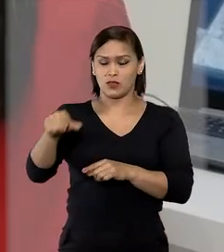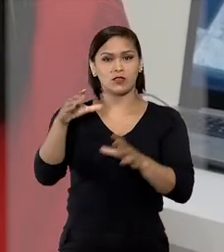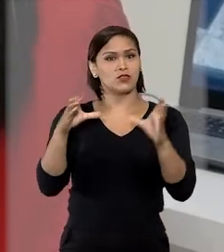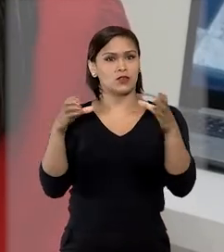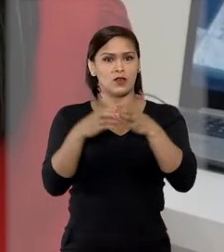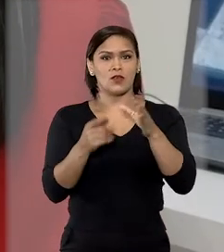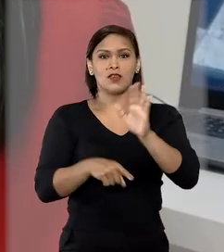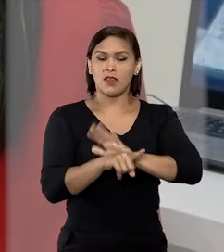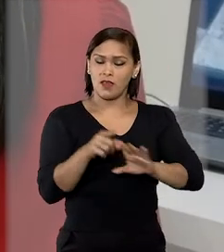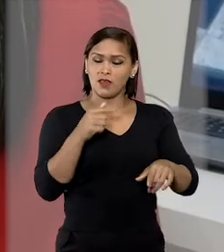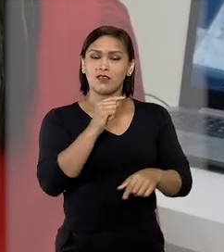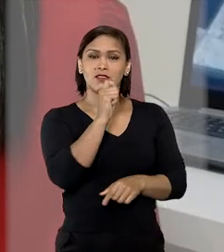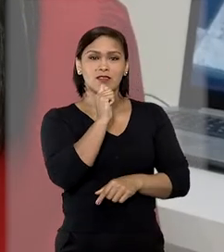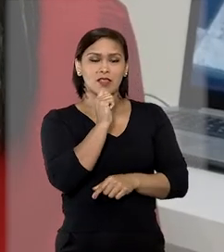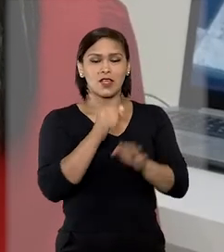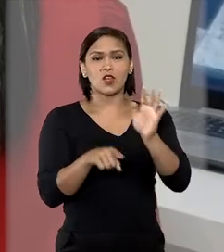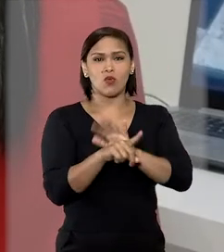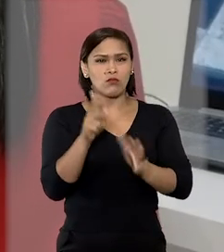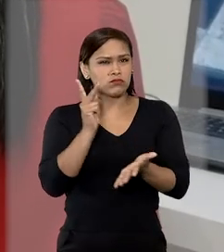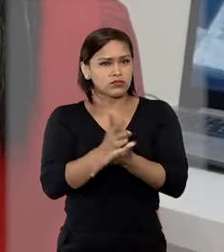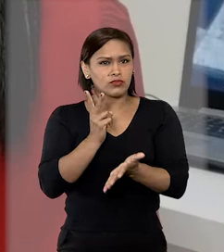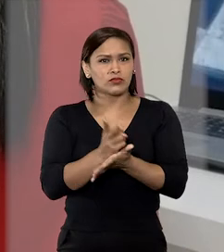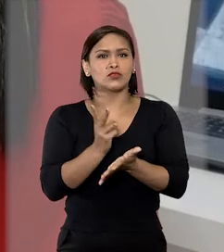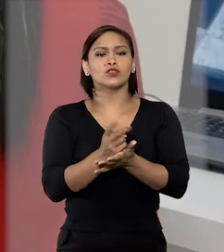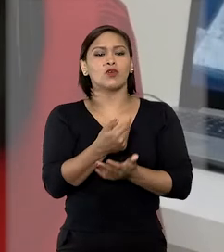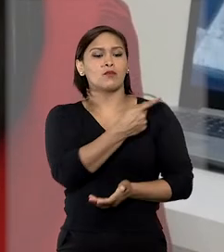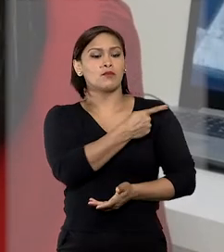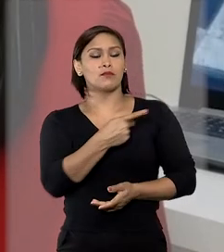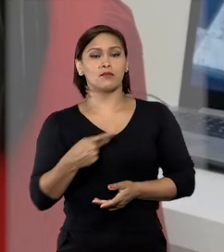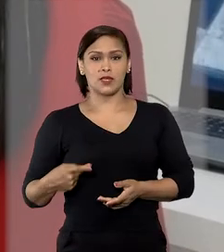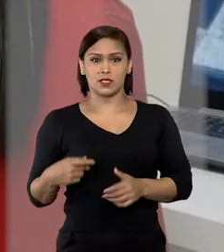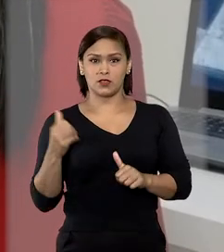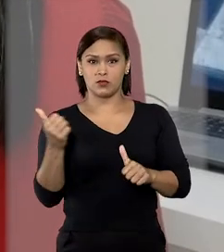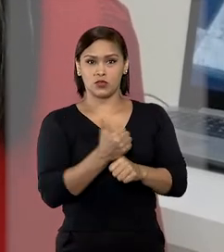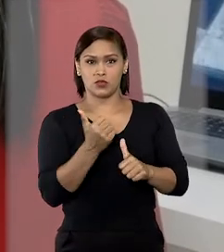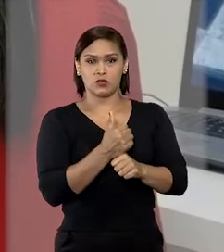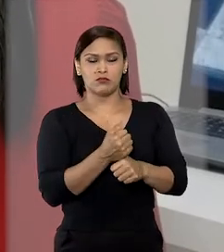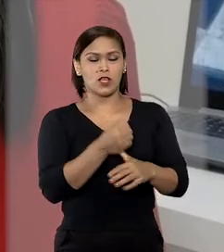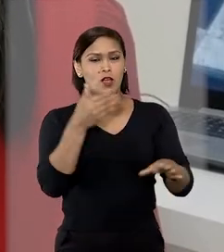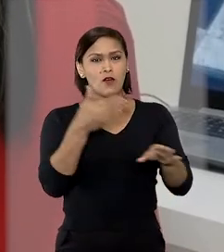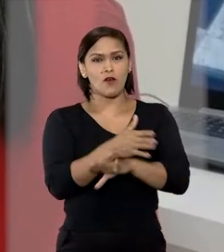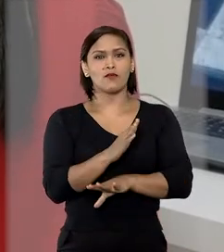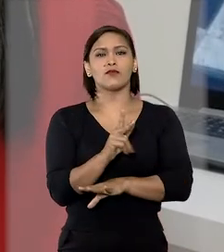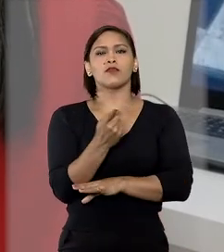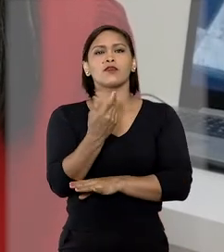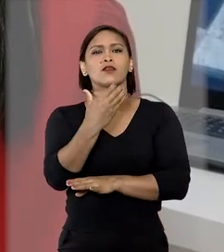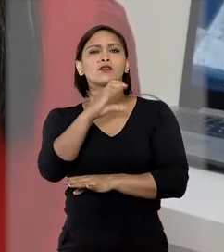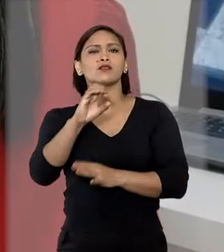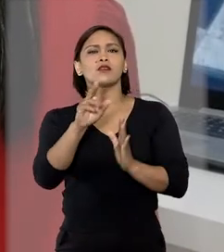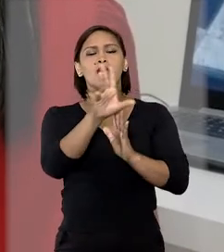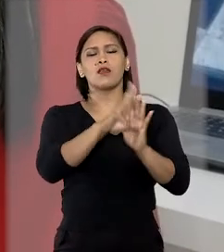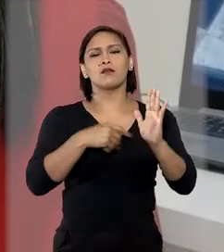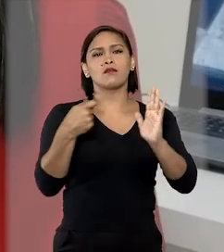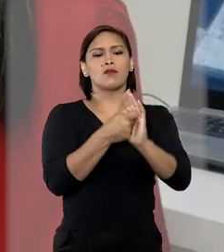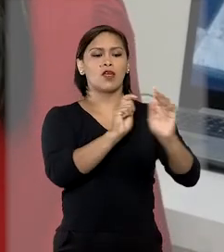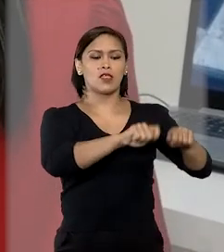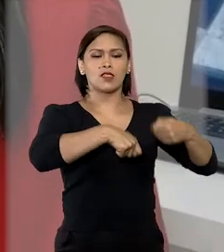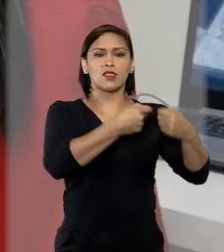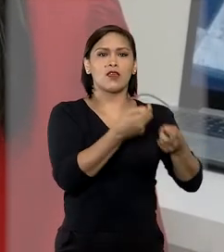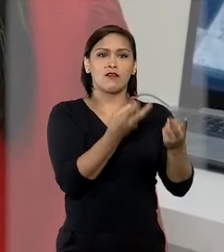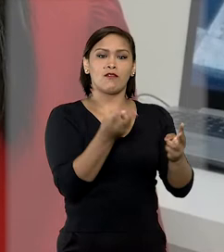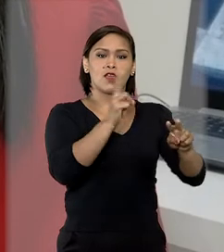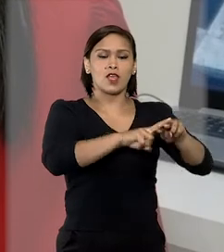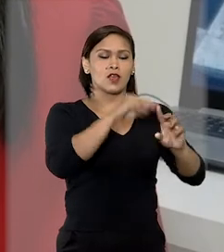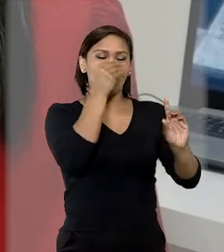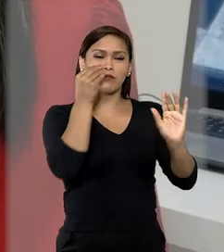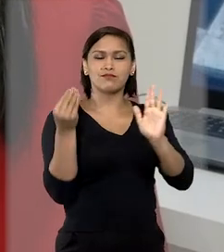E ainda no exercício da presidência, o ministro Jorge Mussi não concedeu liminar em habeas corpus impetrado pela defesa de um preso